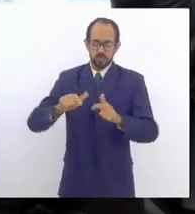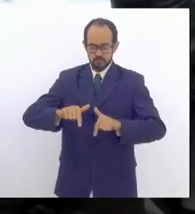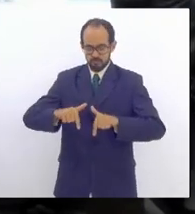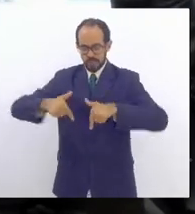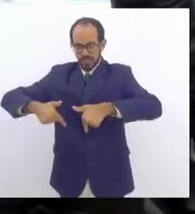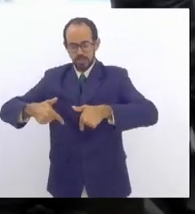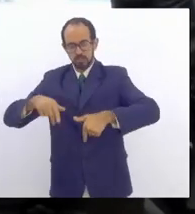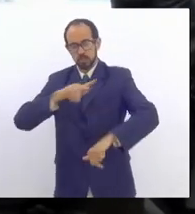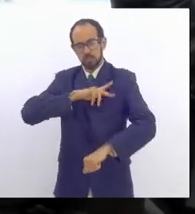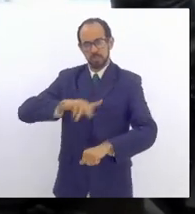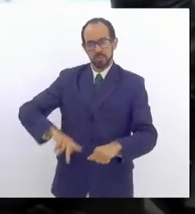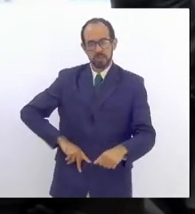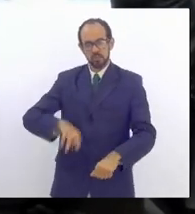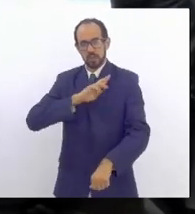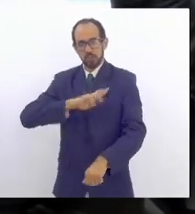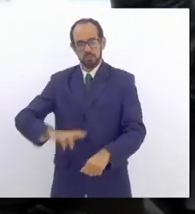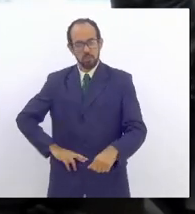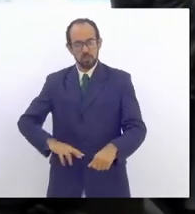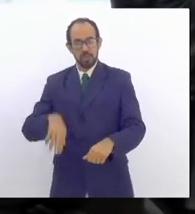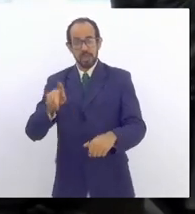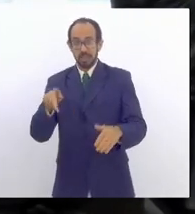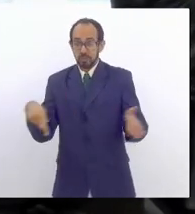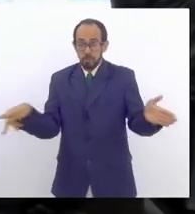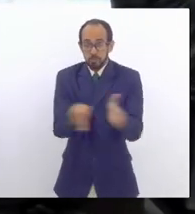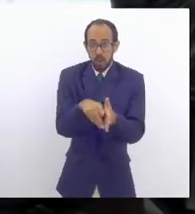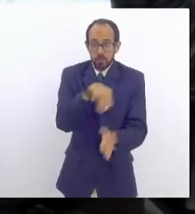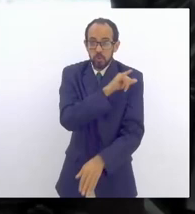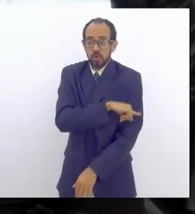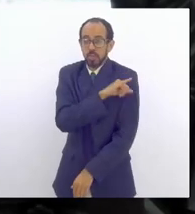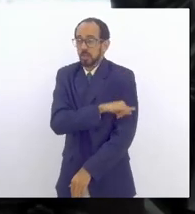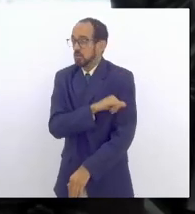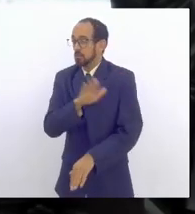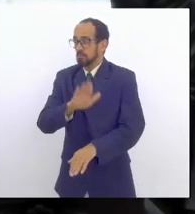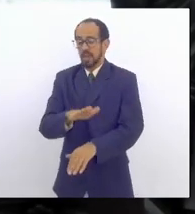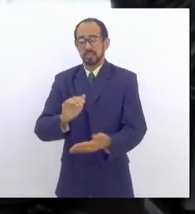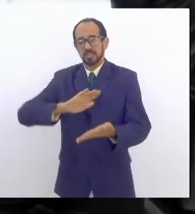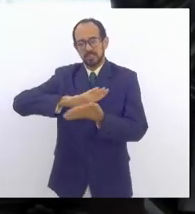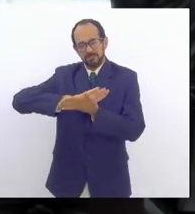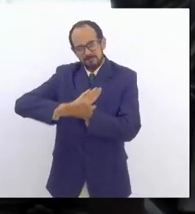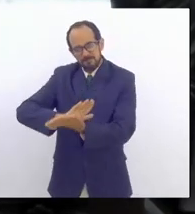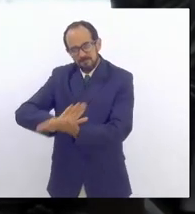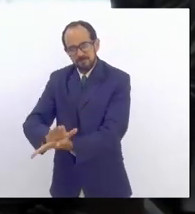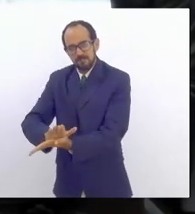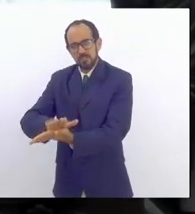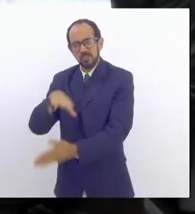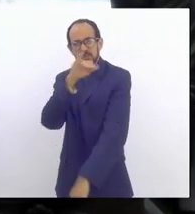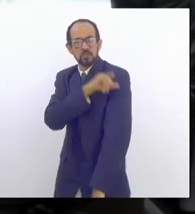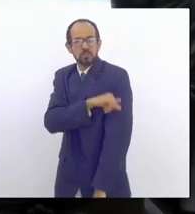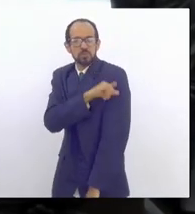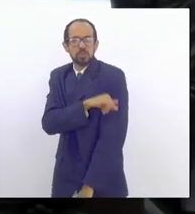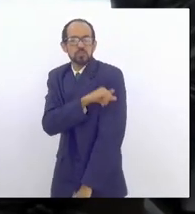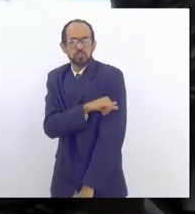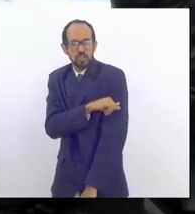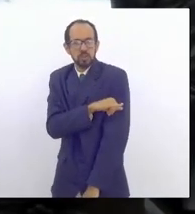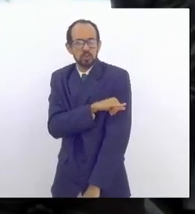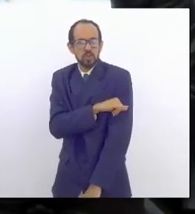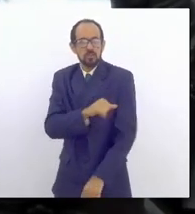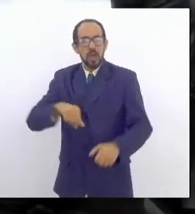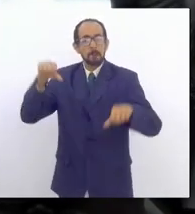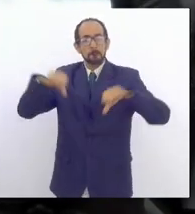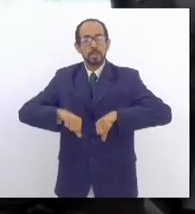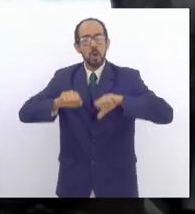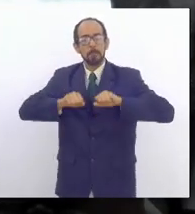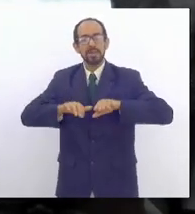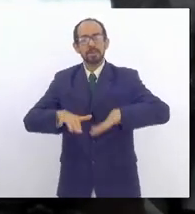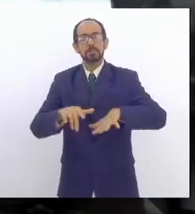base política no Rio de Janeiro, só fez maltratar o nosso Estado. Encaramos a maior pandemia em 1 século. E por